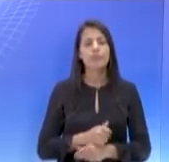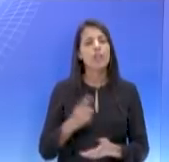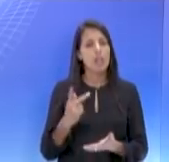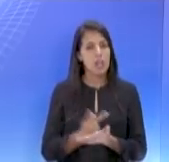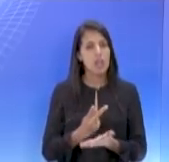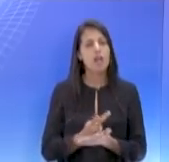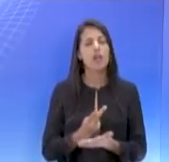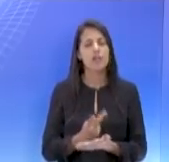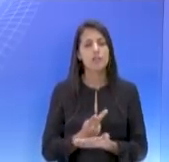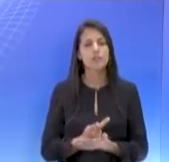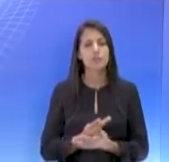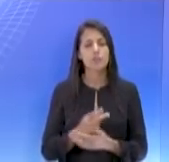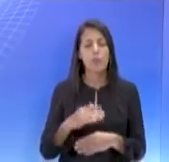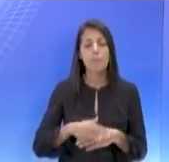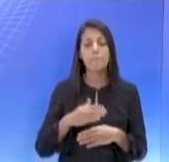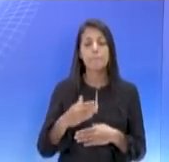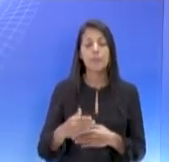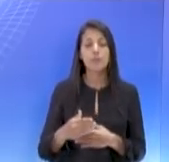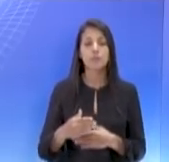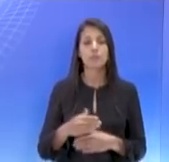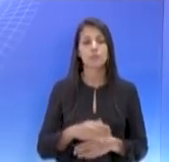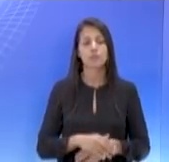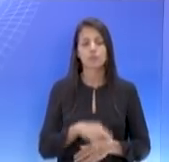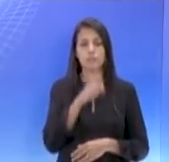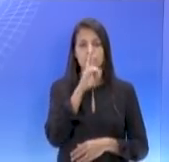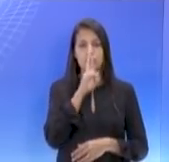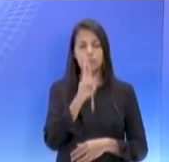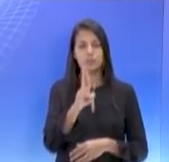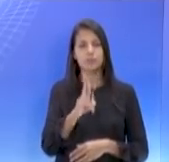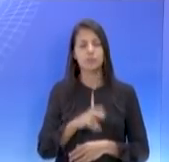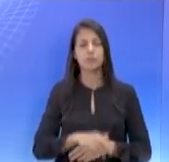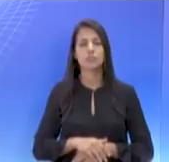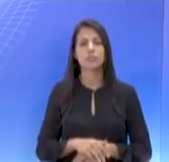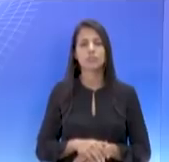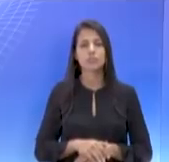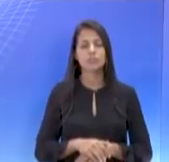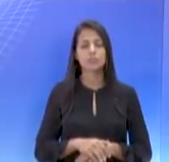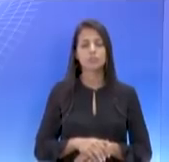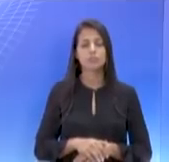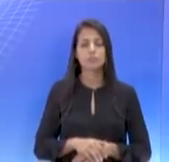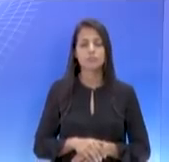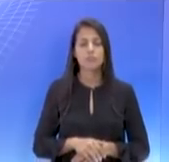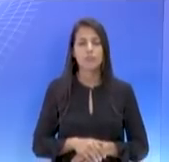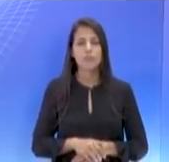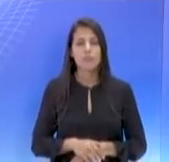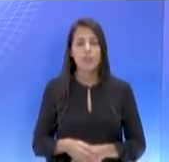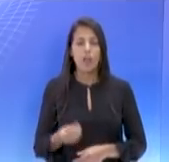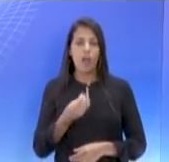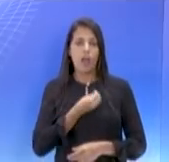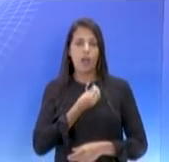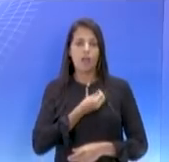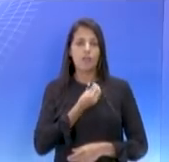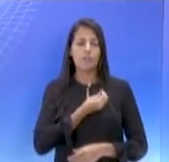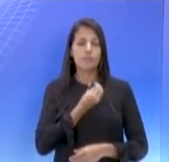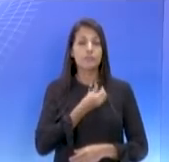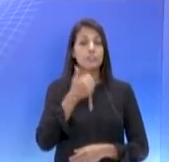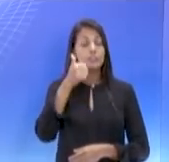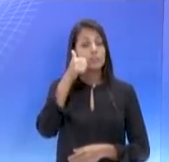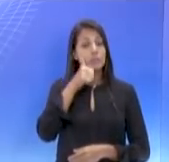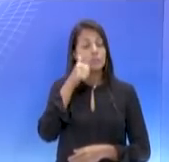infante. Então, errada, mais uma que nós vamos descartar. Próxima resposta. A esfera da